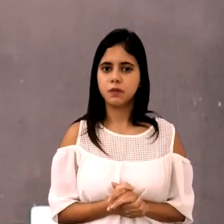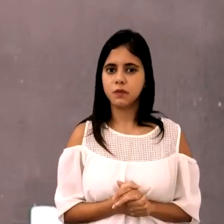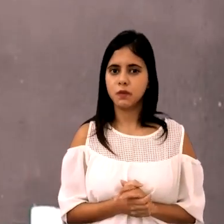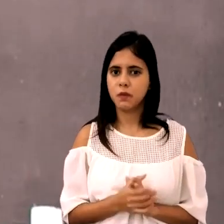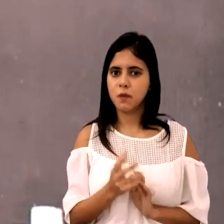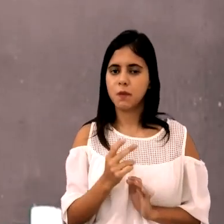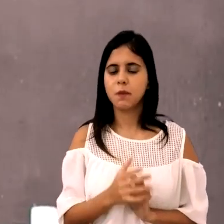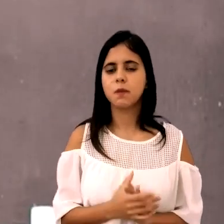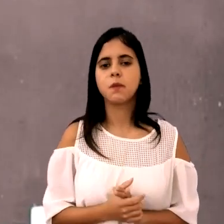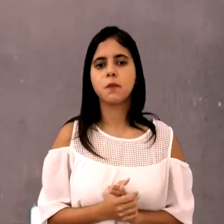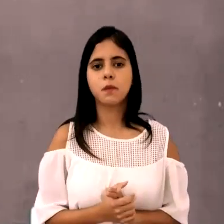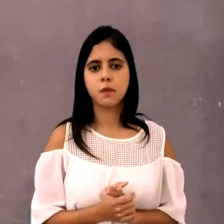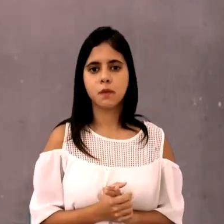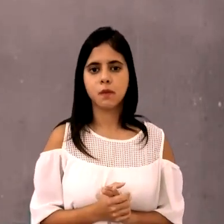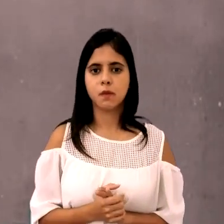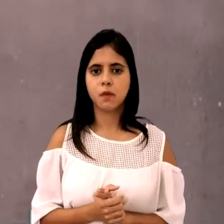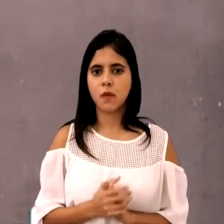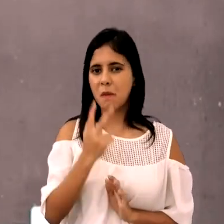parecendo mal intencionada